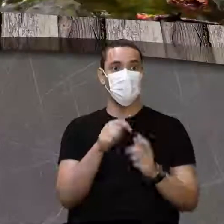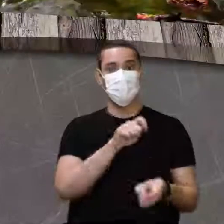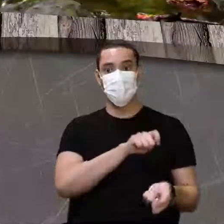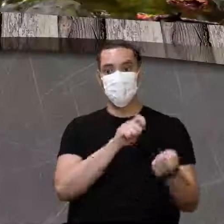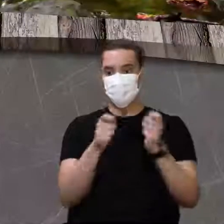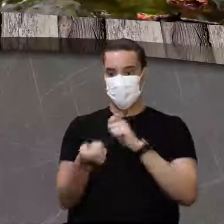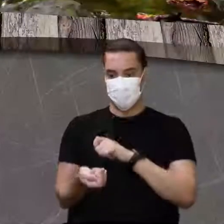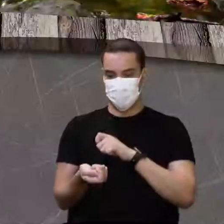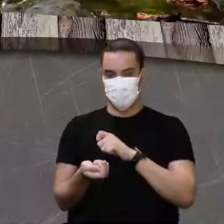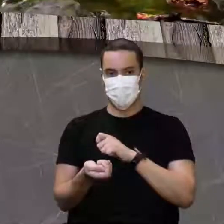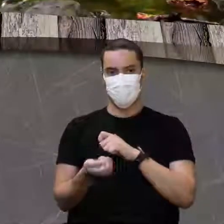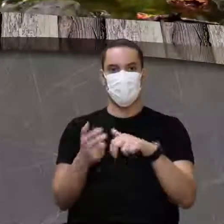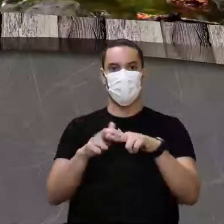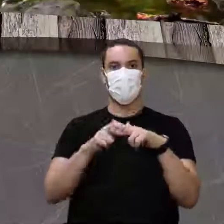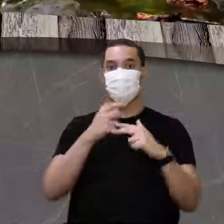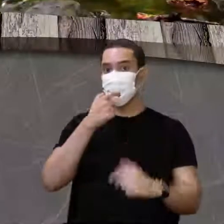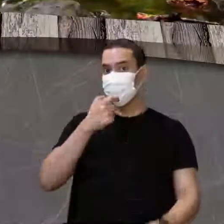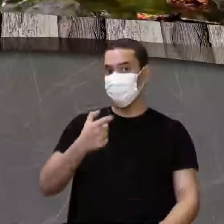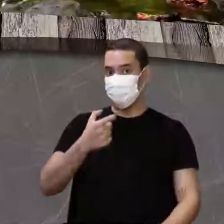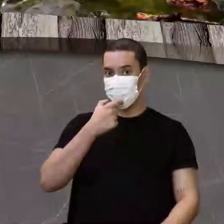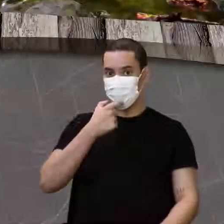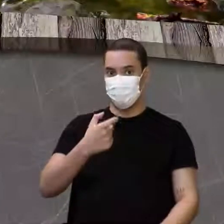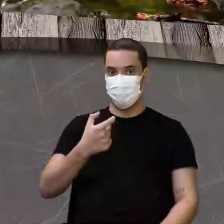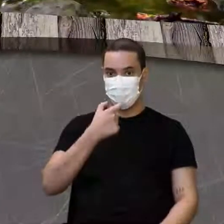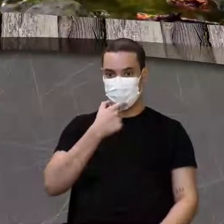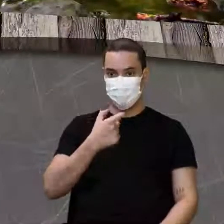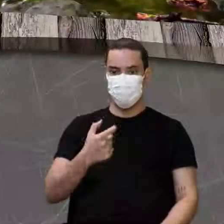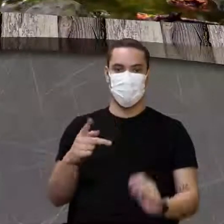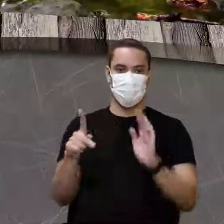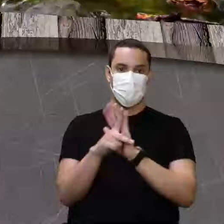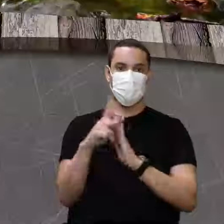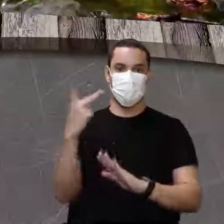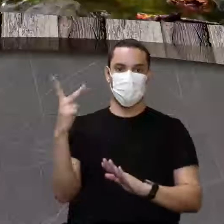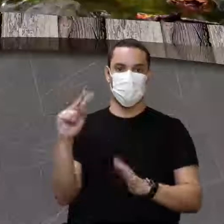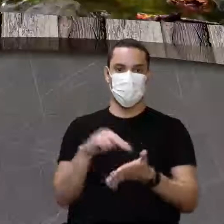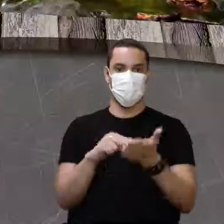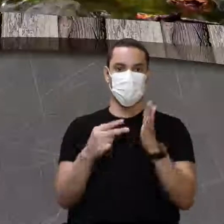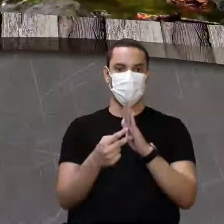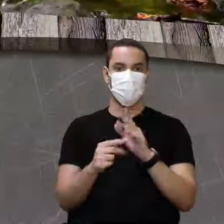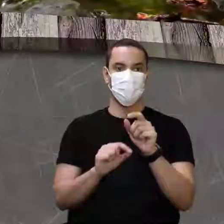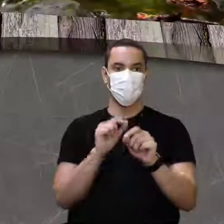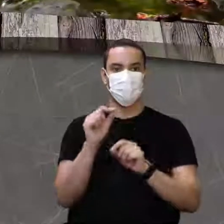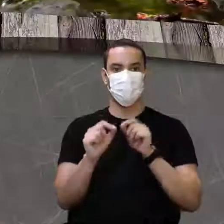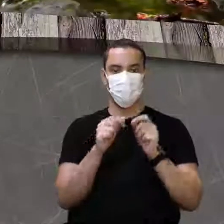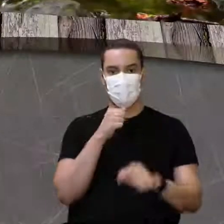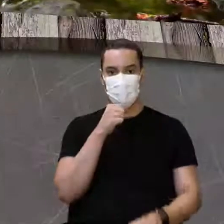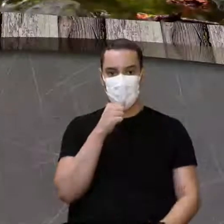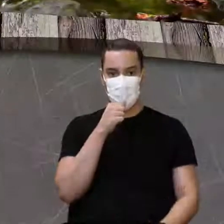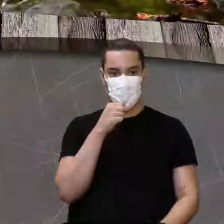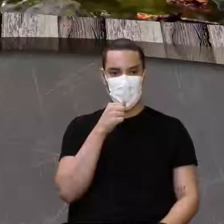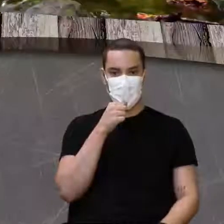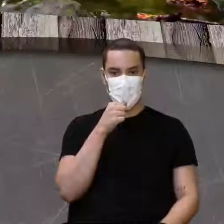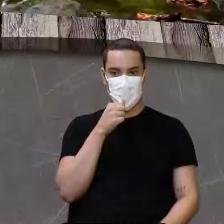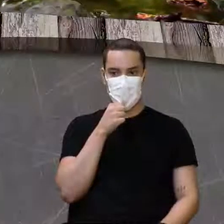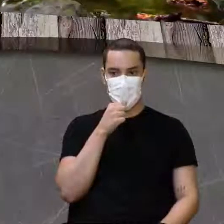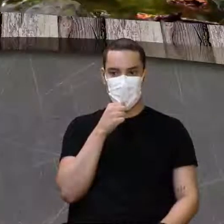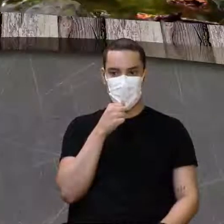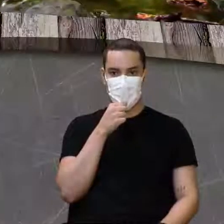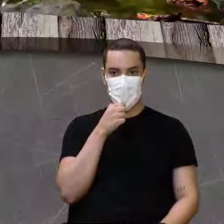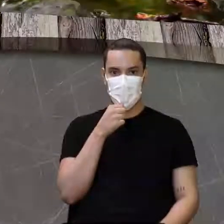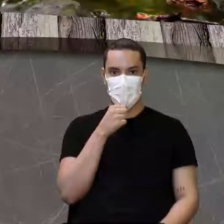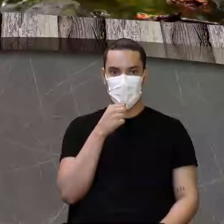adaptativa, tá bom? Então, a língua desses animais serve para fazê-los captura, né, para a captura